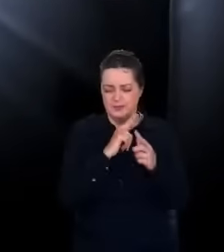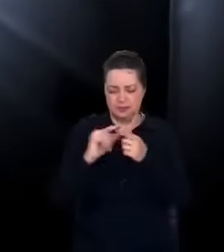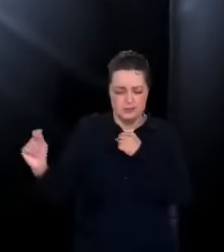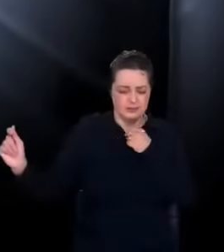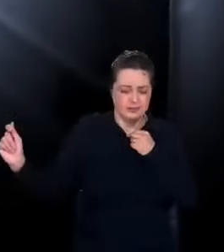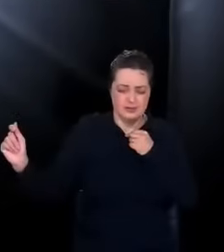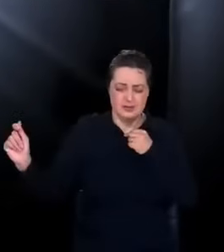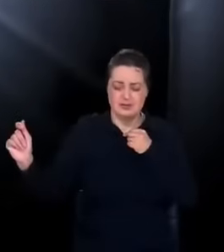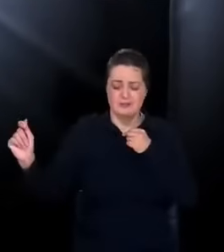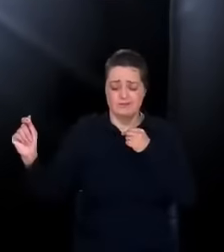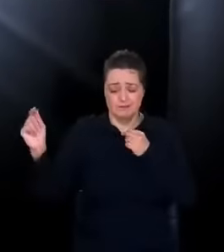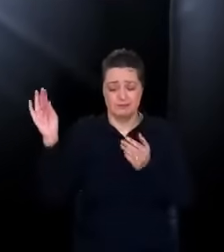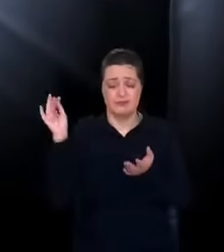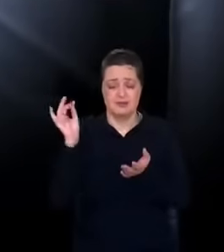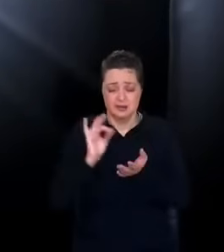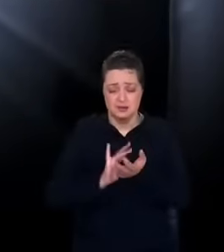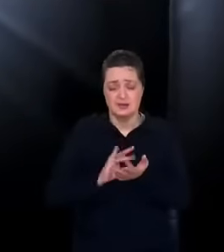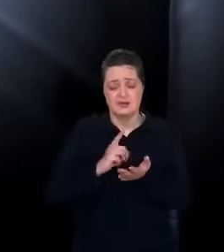E